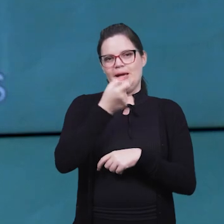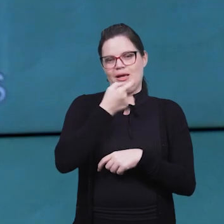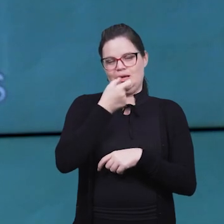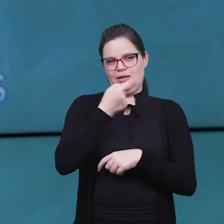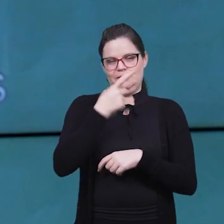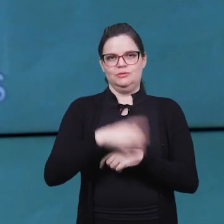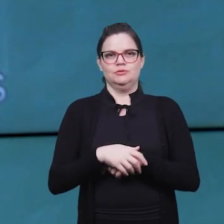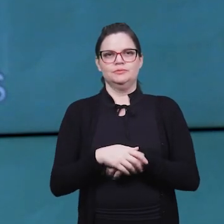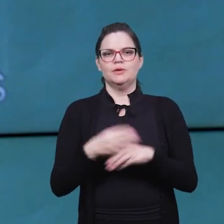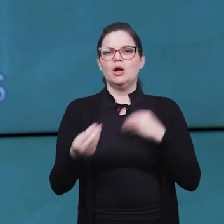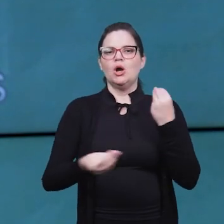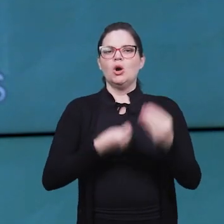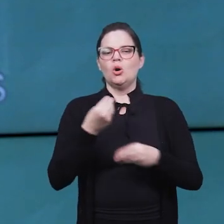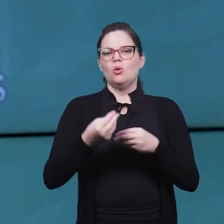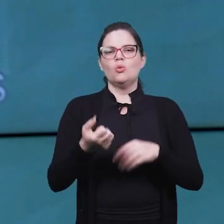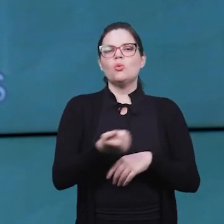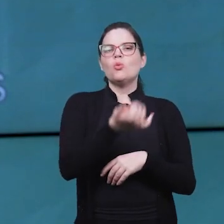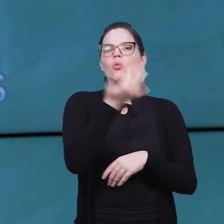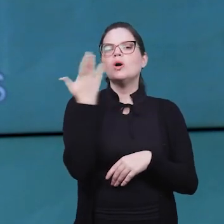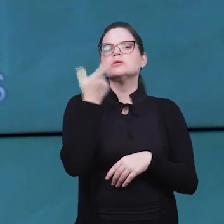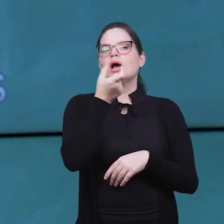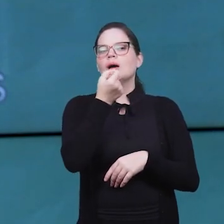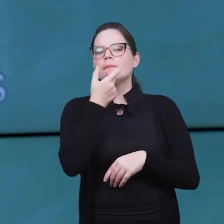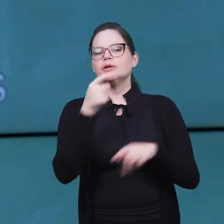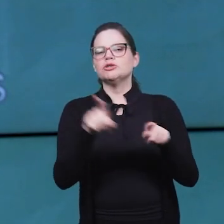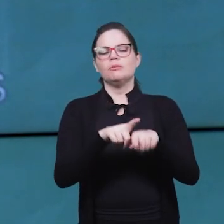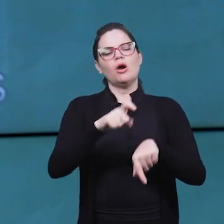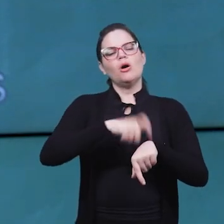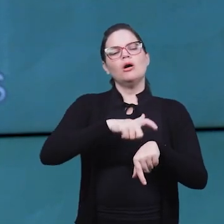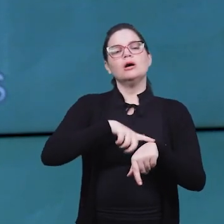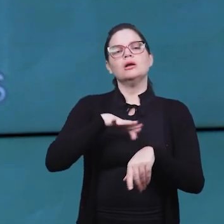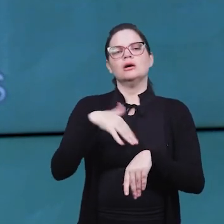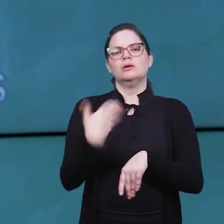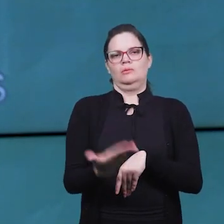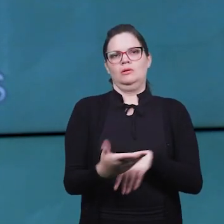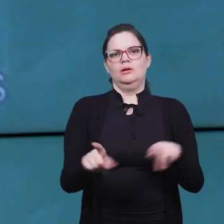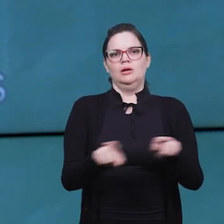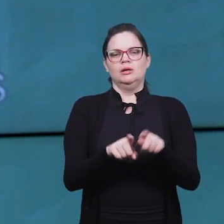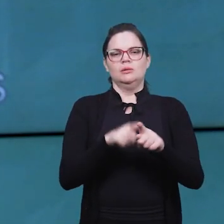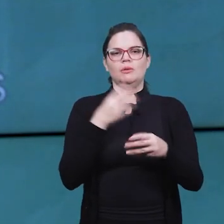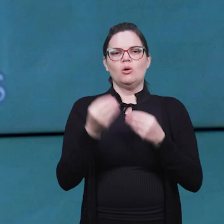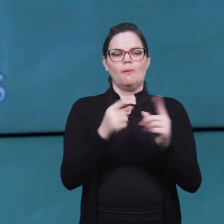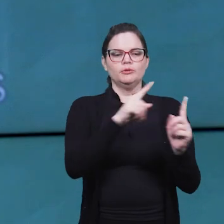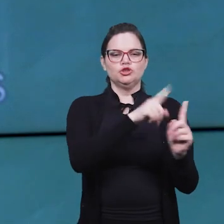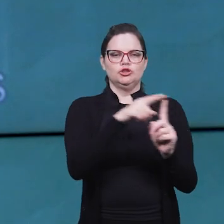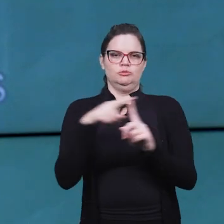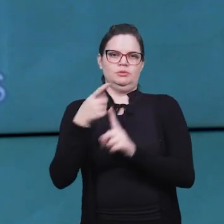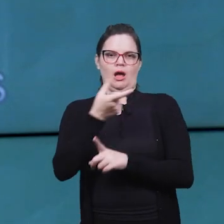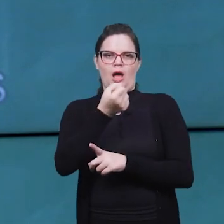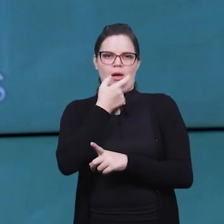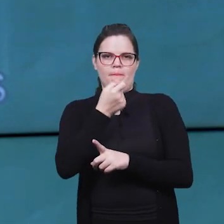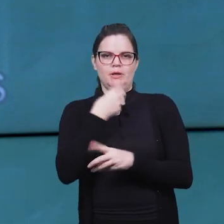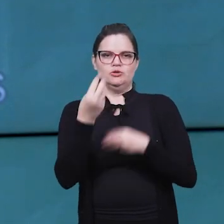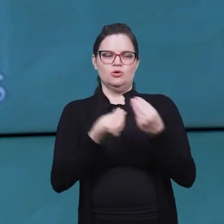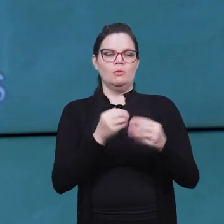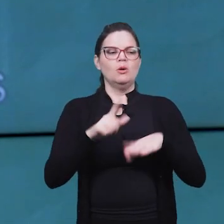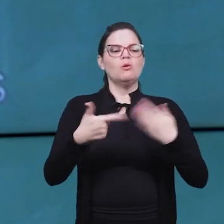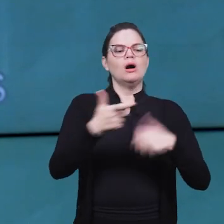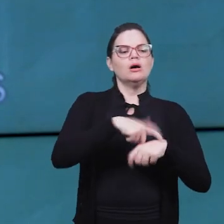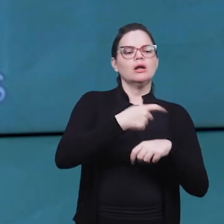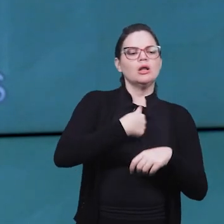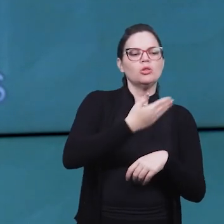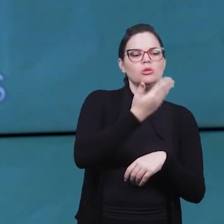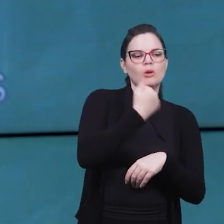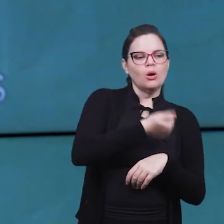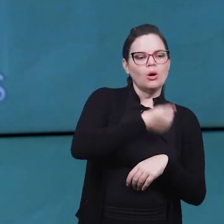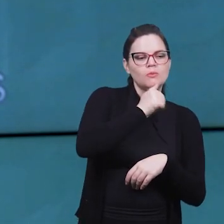doses, horários e ingestão e até mesmo a interação entre os remédios pode ter uma relação com a glicose